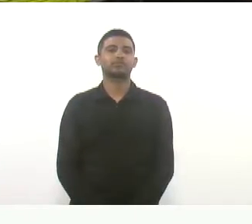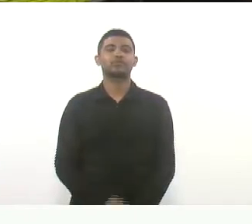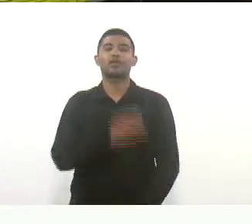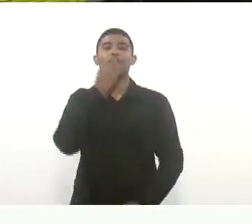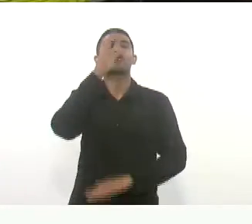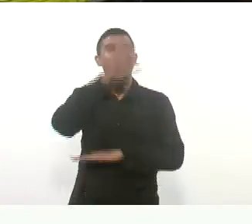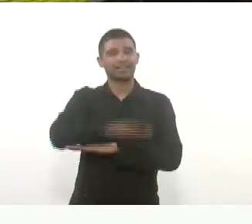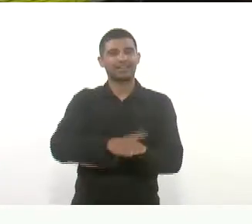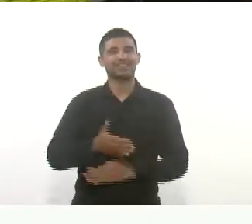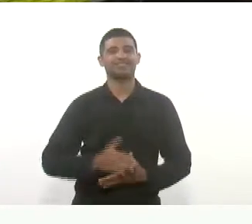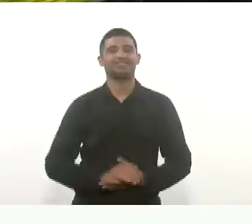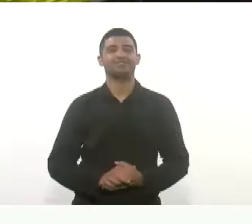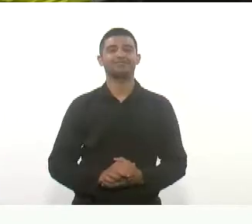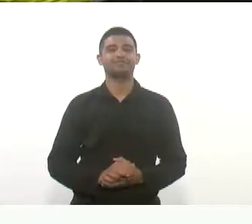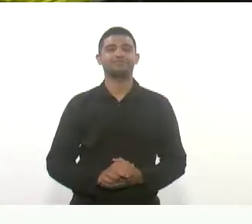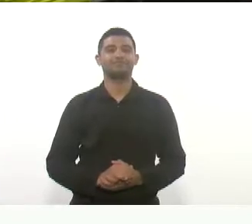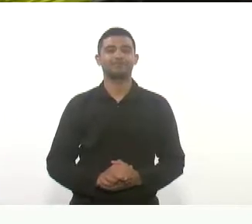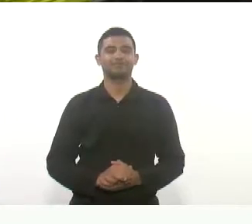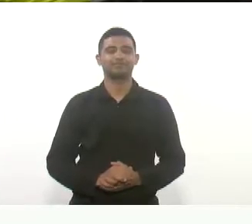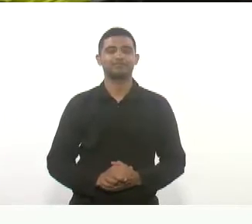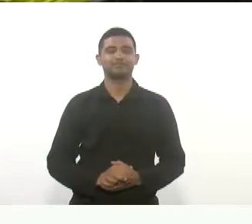Boa tarde.